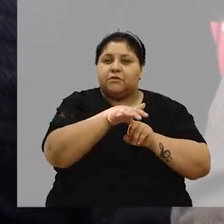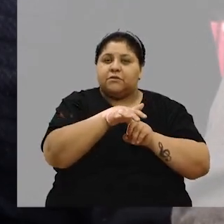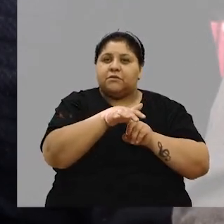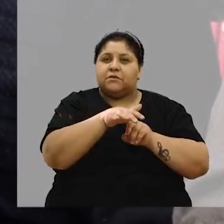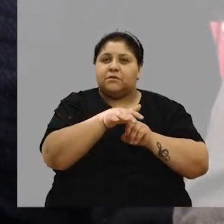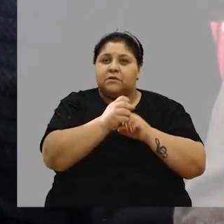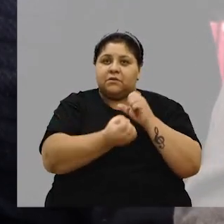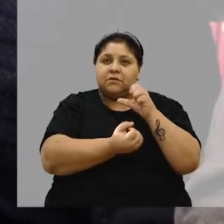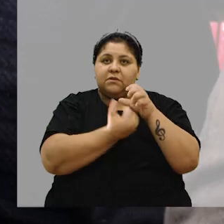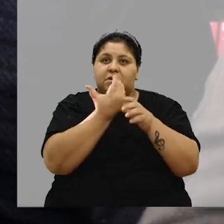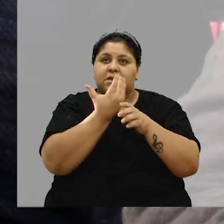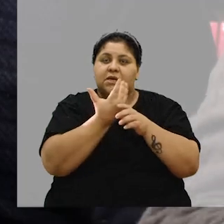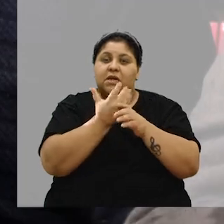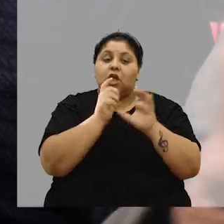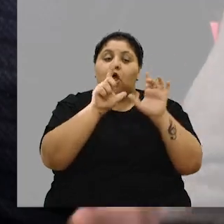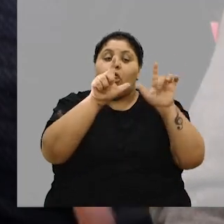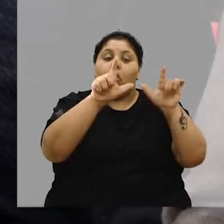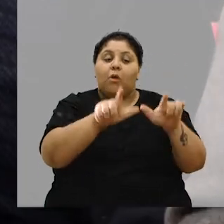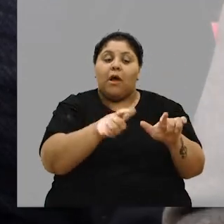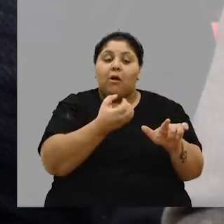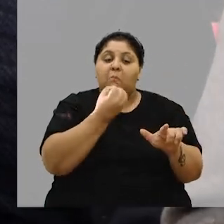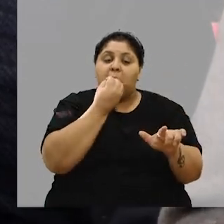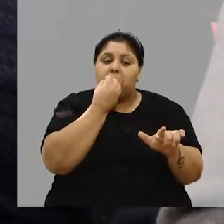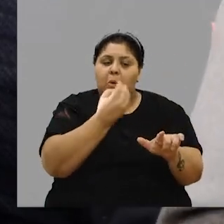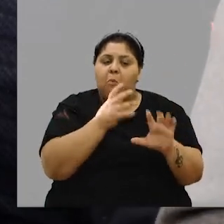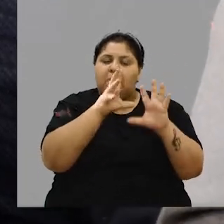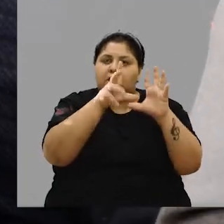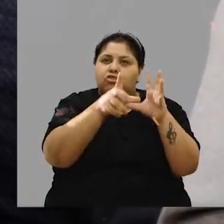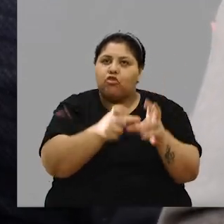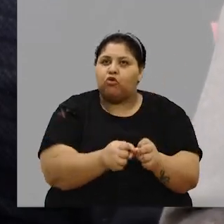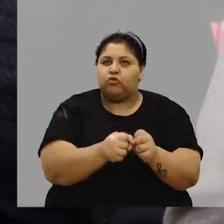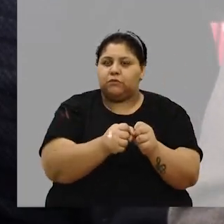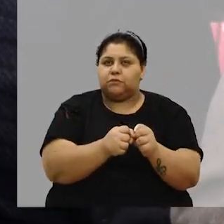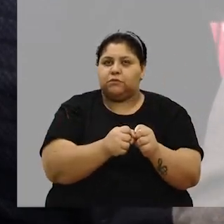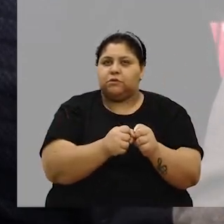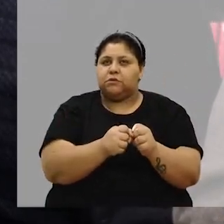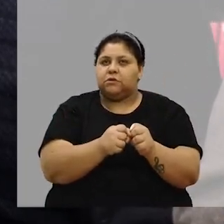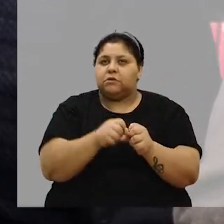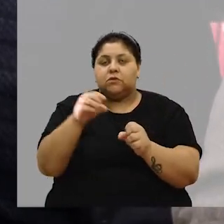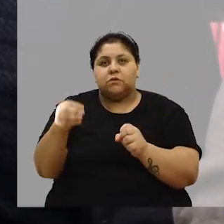sociedade, criar um ambiente que seja bom para todos, que